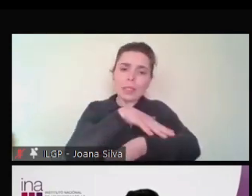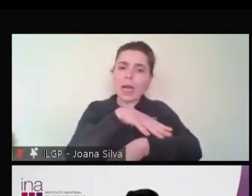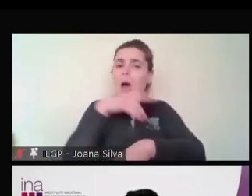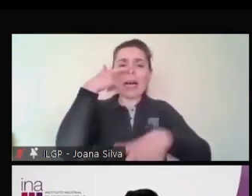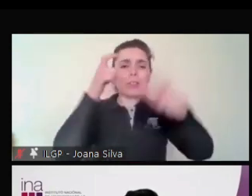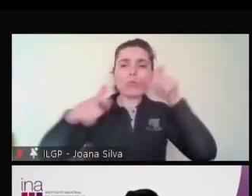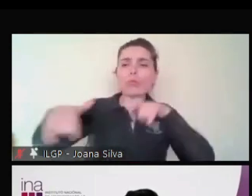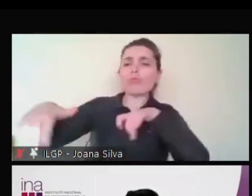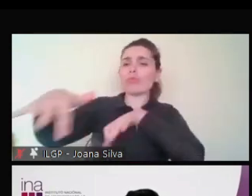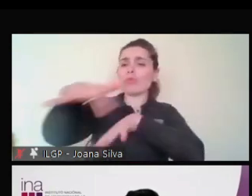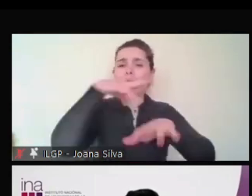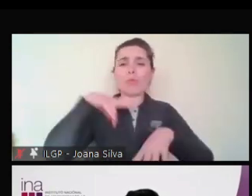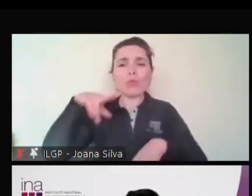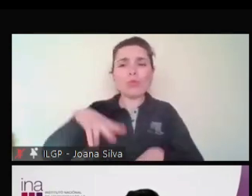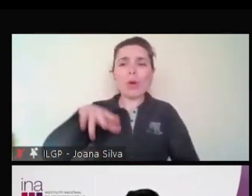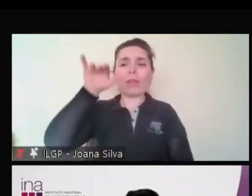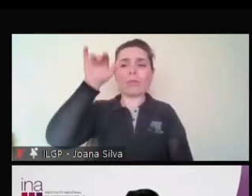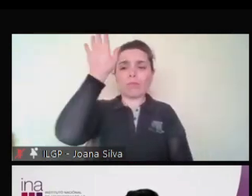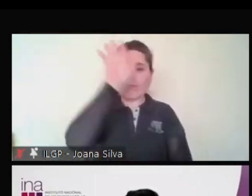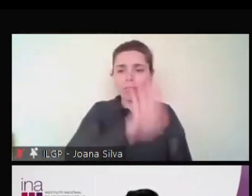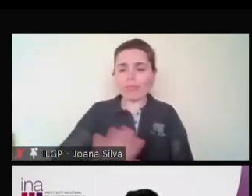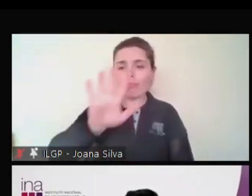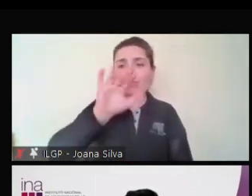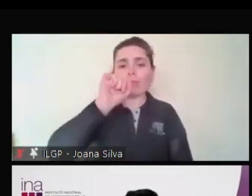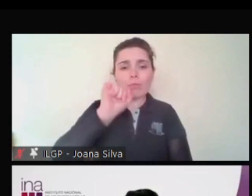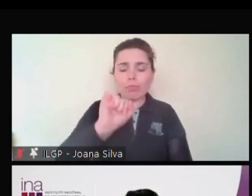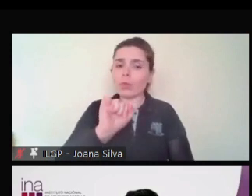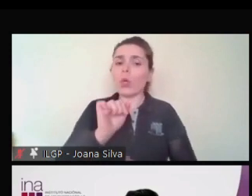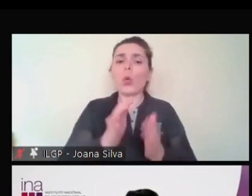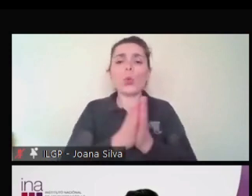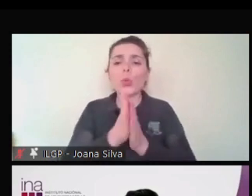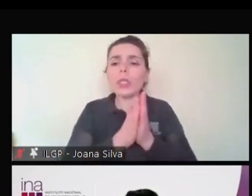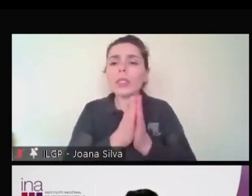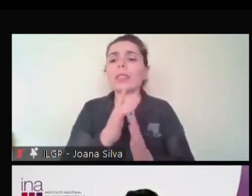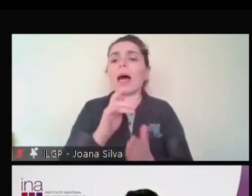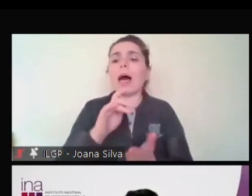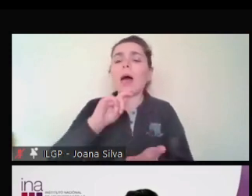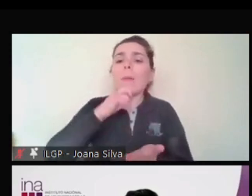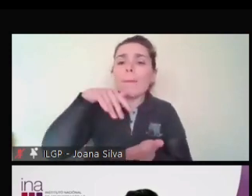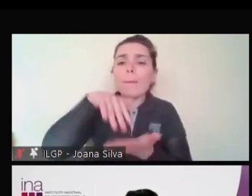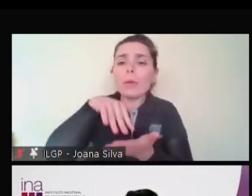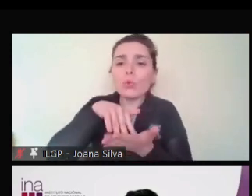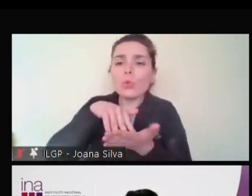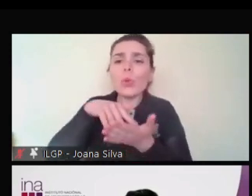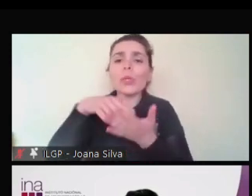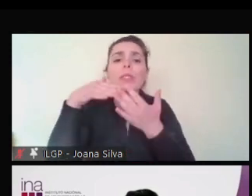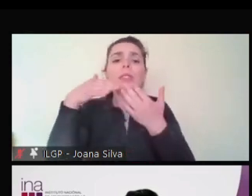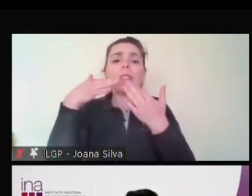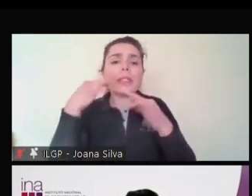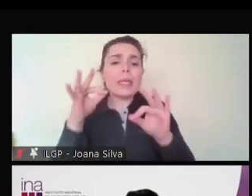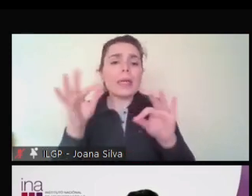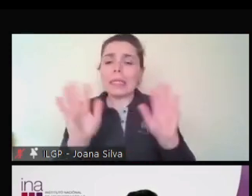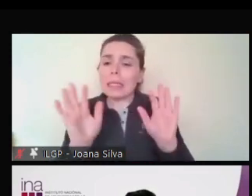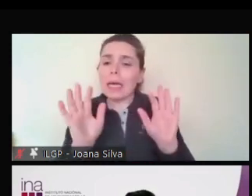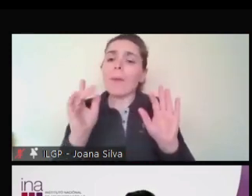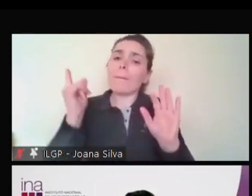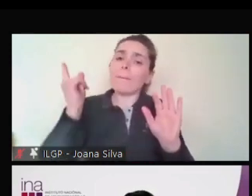que deve abolir o uso de usernames e passwords simples por segurança dos próprios e deve caminhar no sentido de ter o uso da identidade